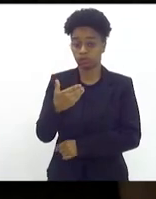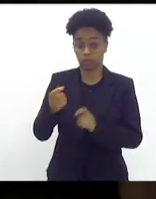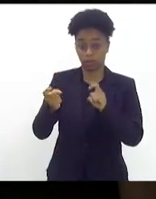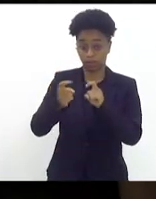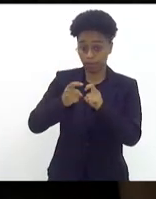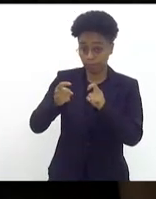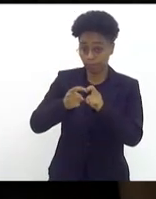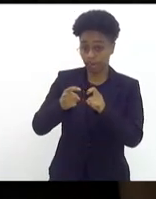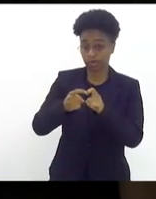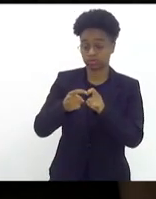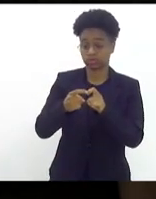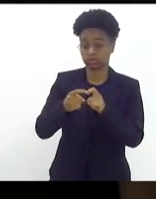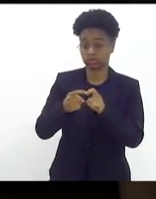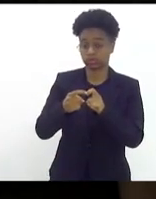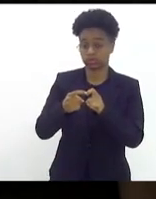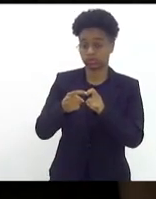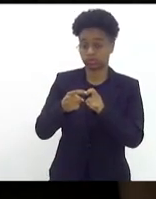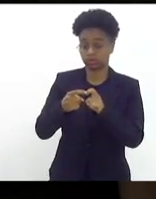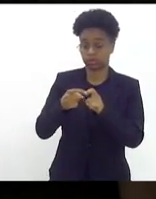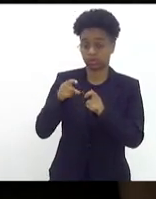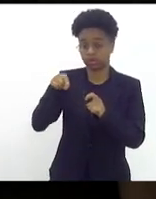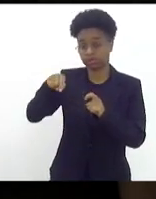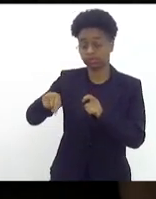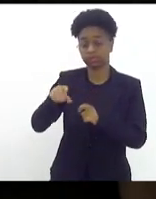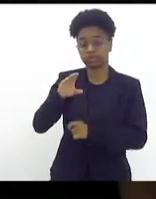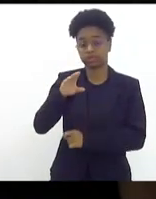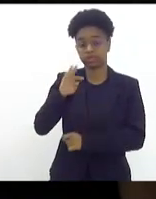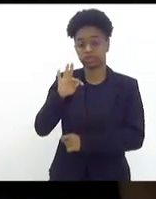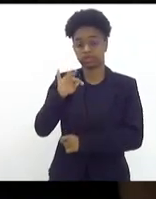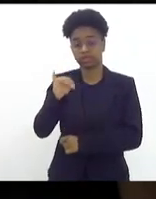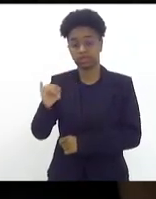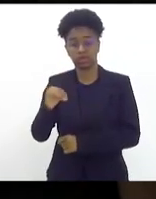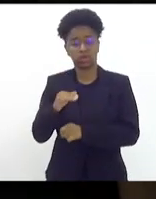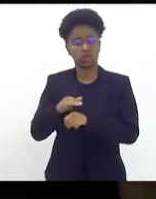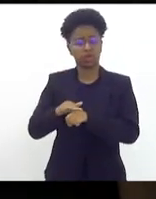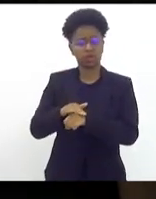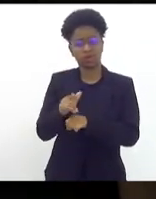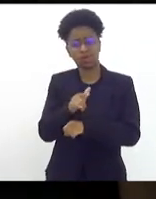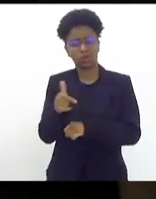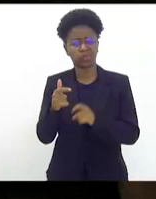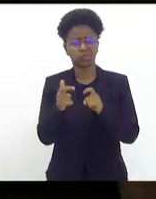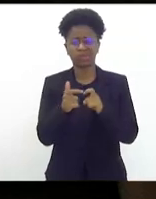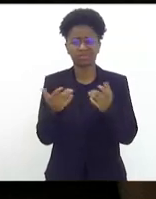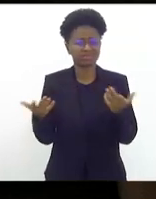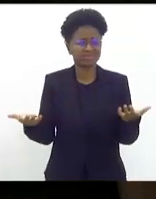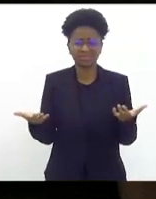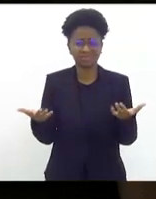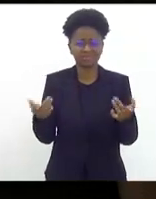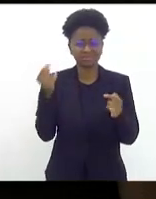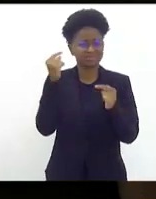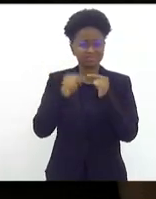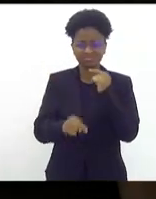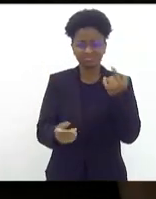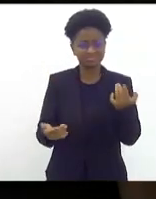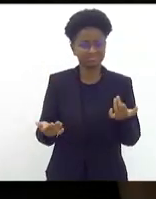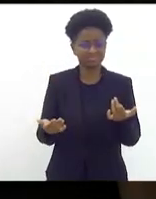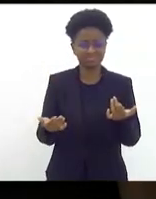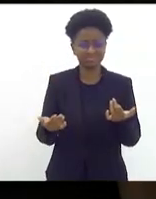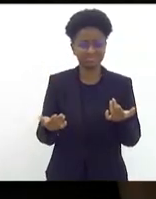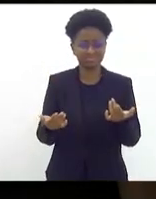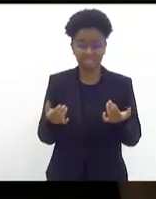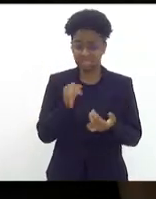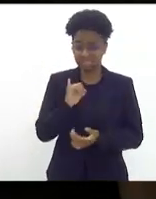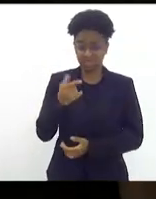médico do CTI falasse com o médico. Um negócio diabólico. E se eu não tenho